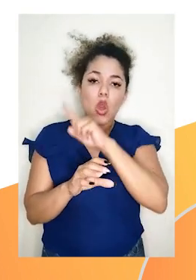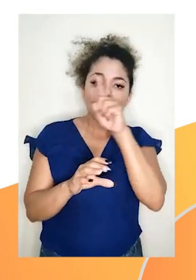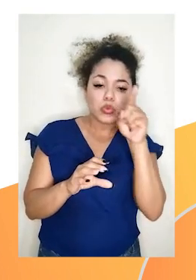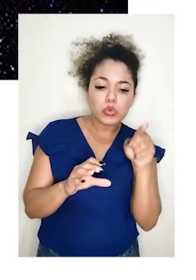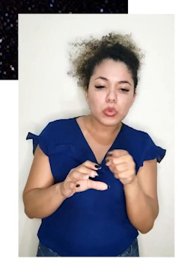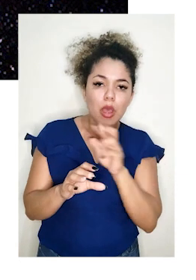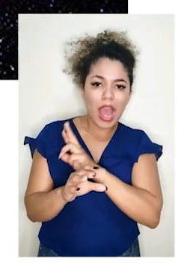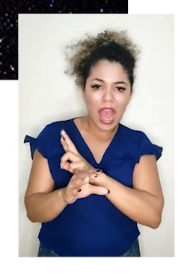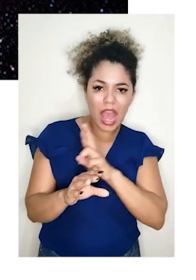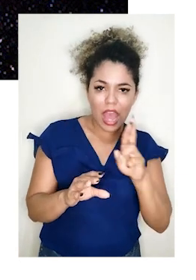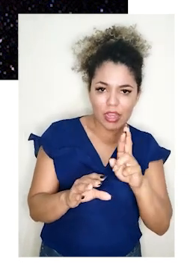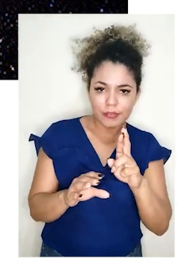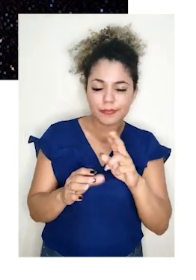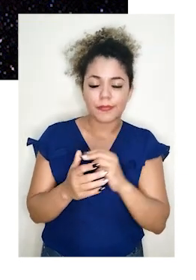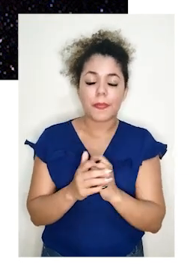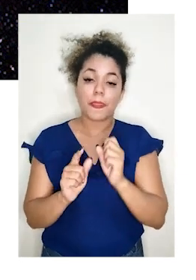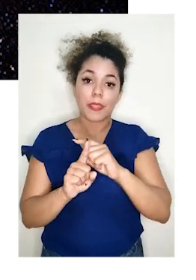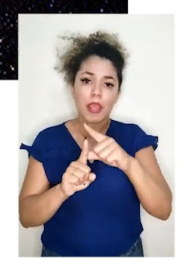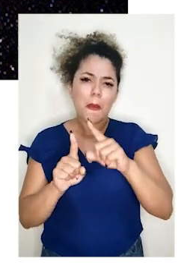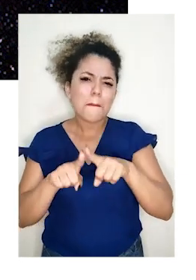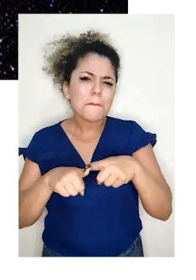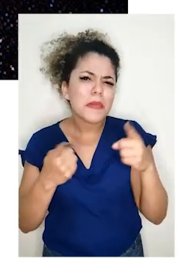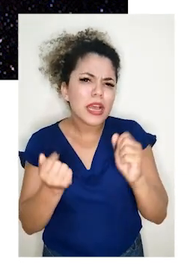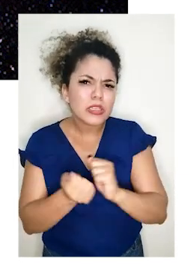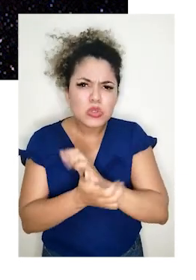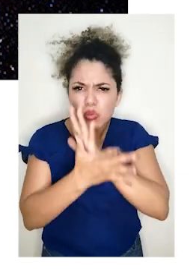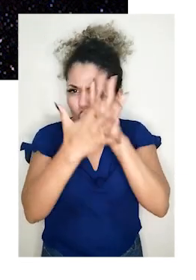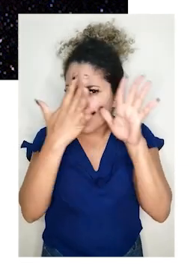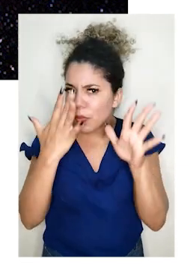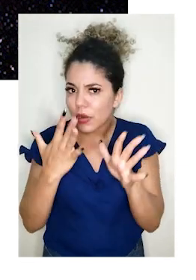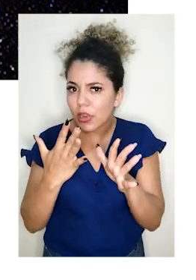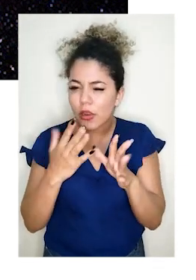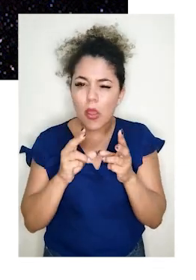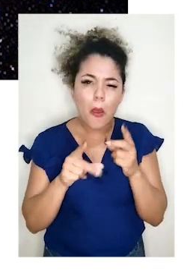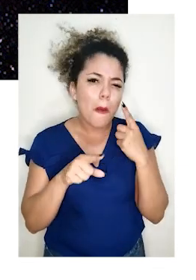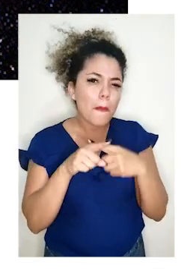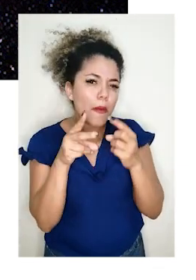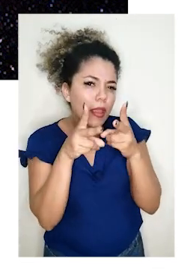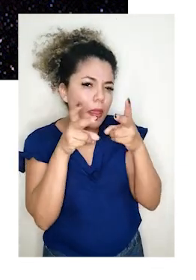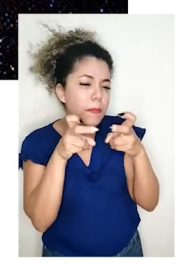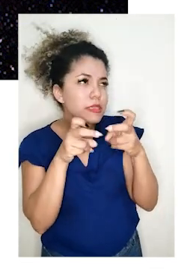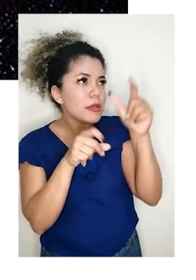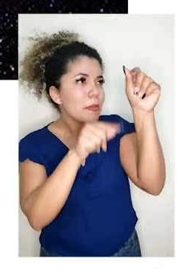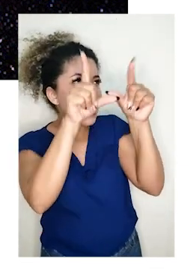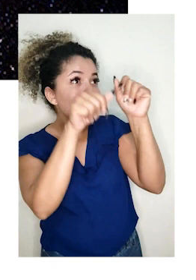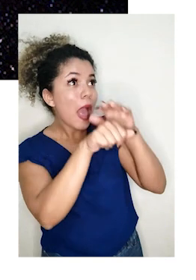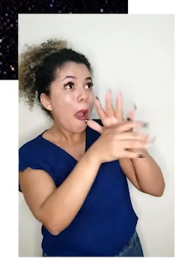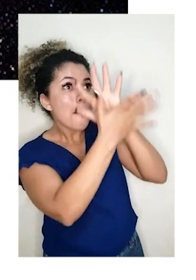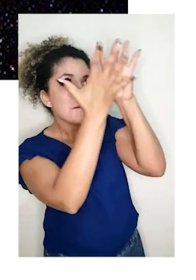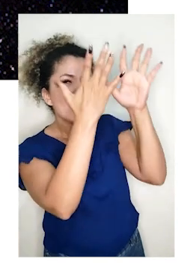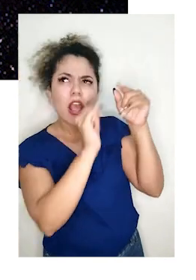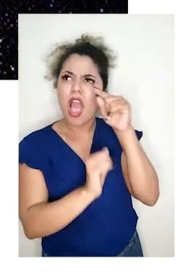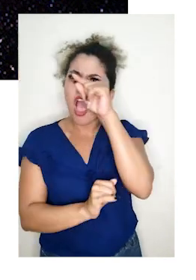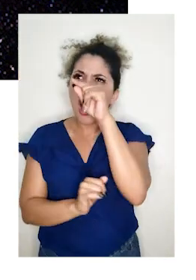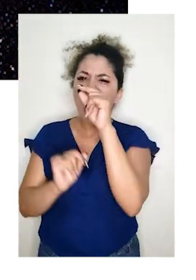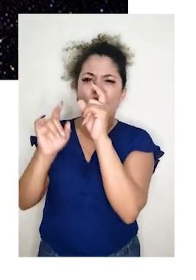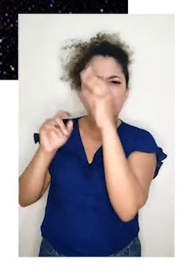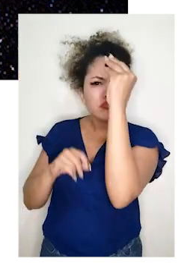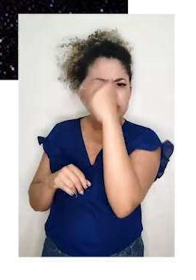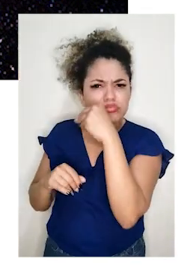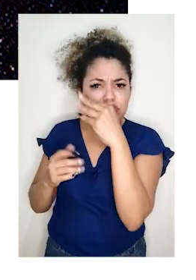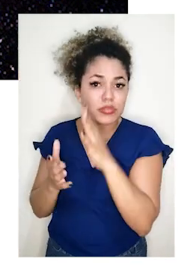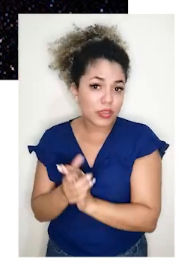superficial. E o brilho? Por que nós observamos uma estrela mais brilhante que a outra? Isso sim tem a ver